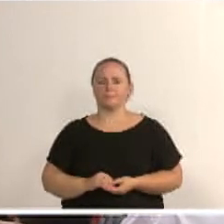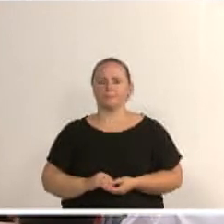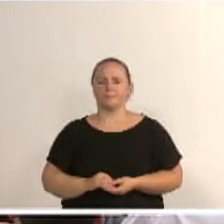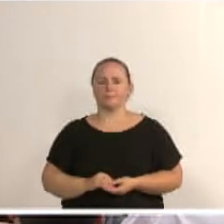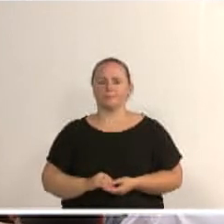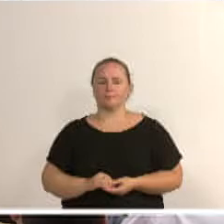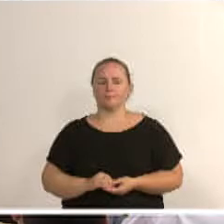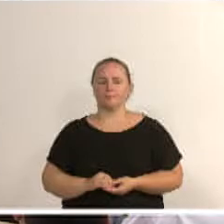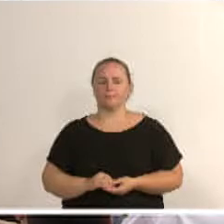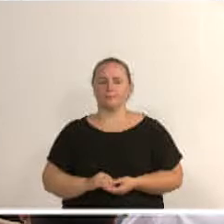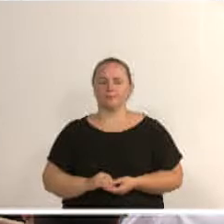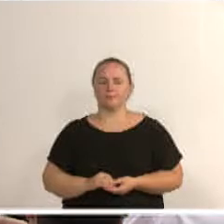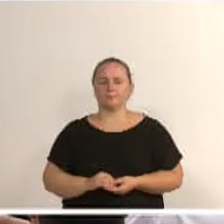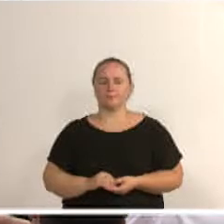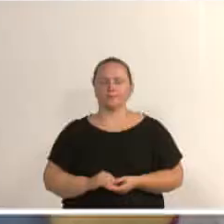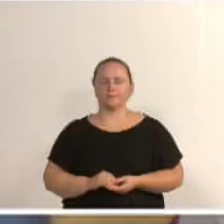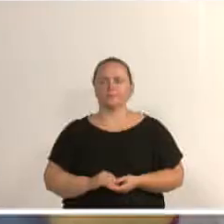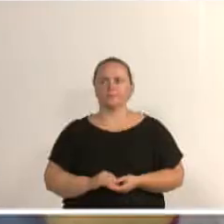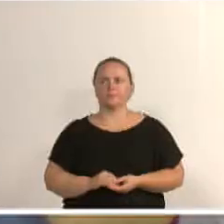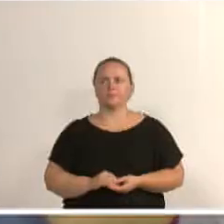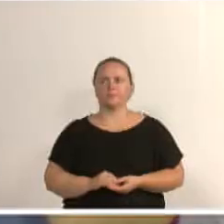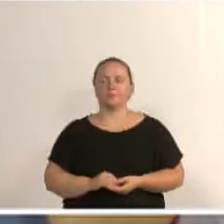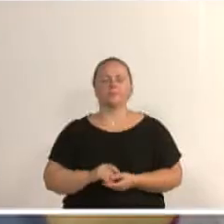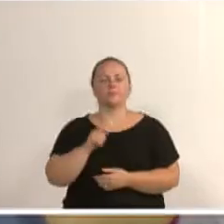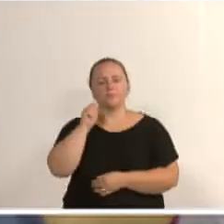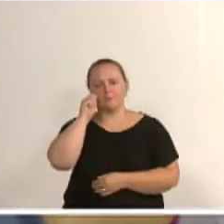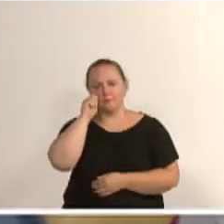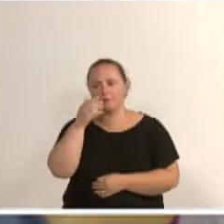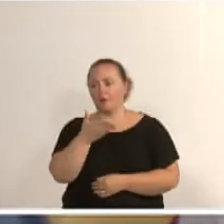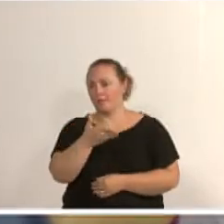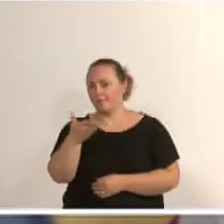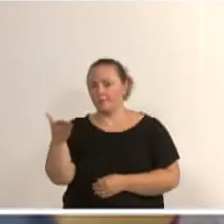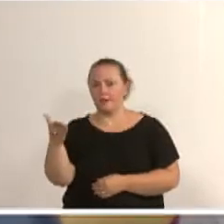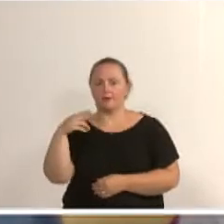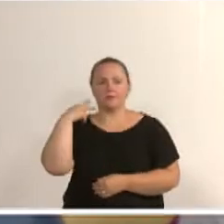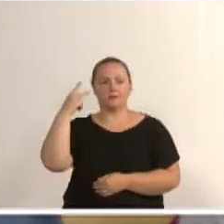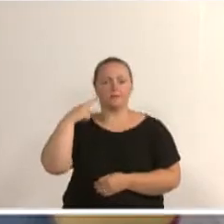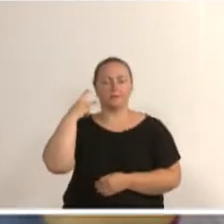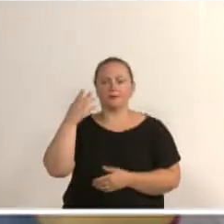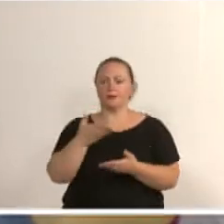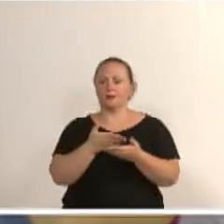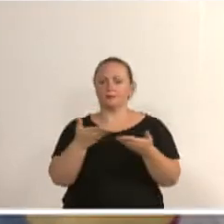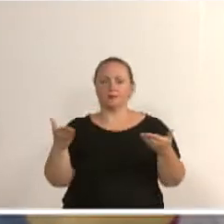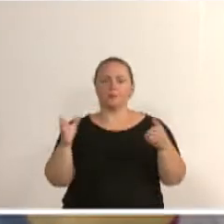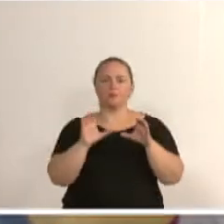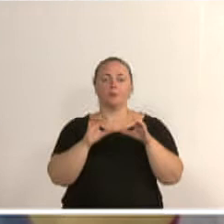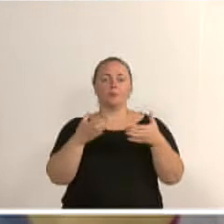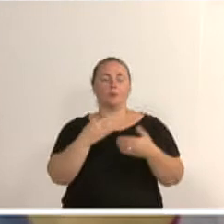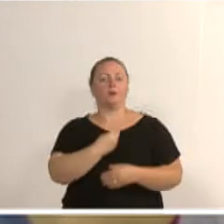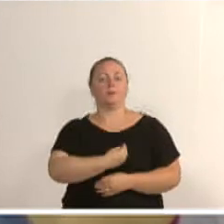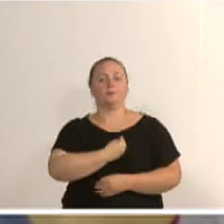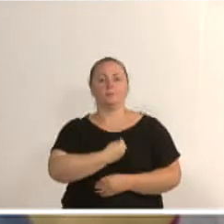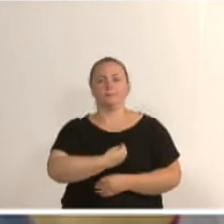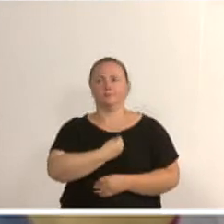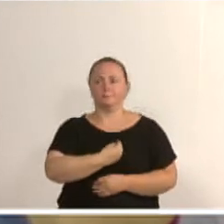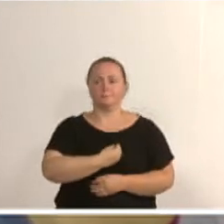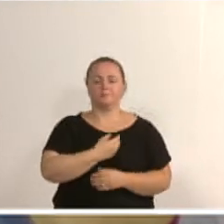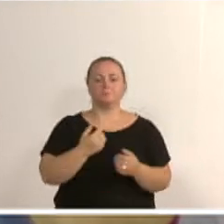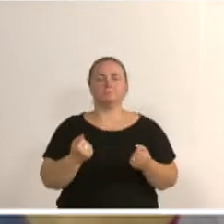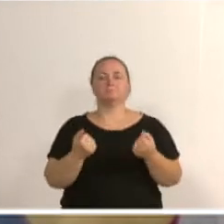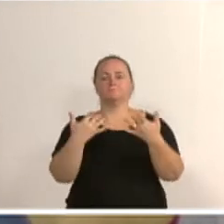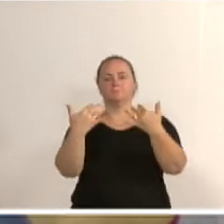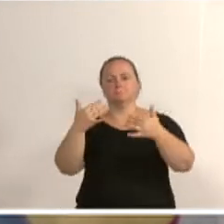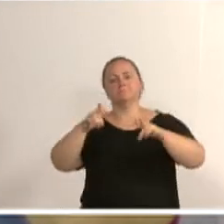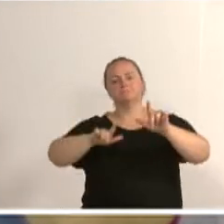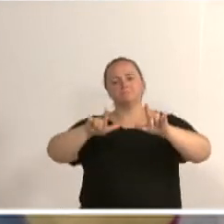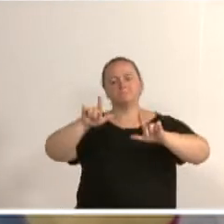Vereador Ito. Senhor presidente Almir Vieira, demais vereadores, comunidade aqui presente, comunidade que nos acompanha pelos meios